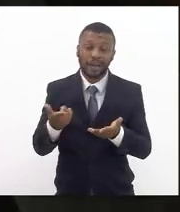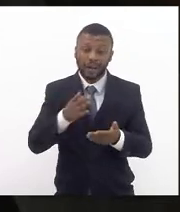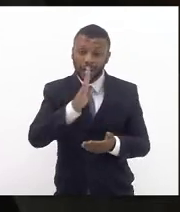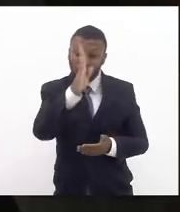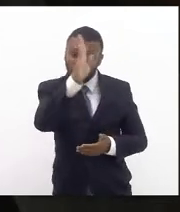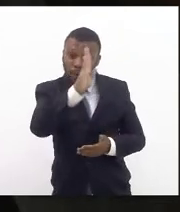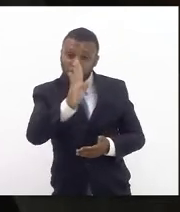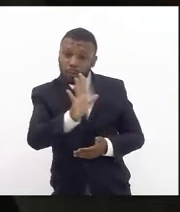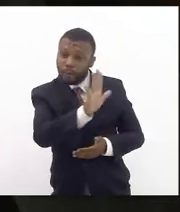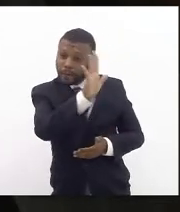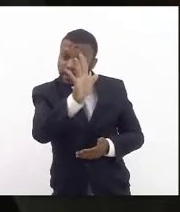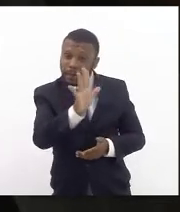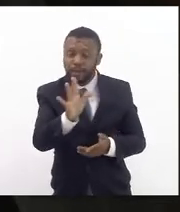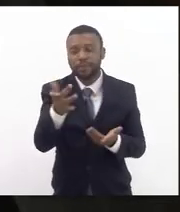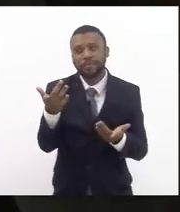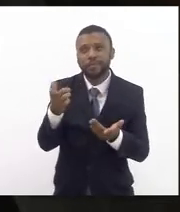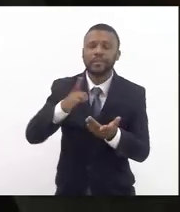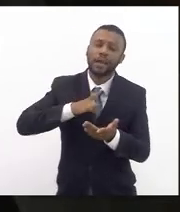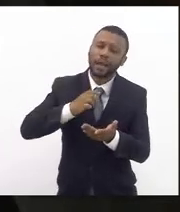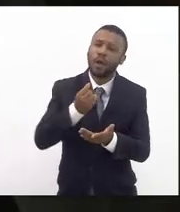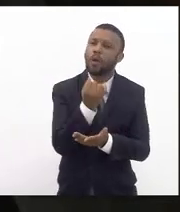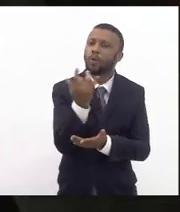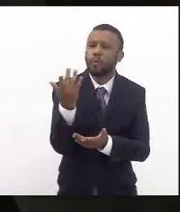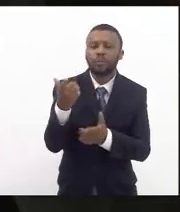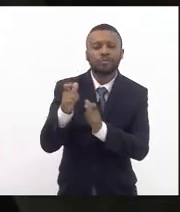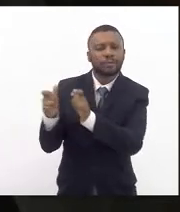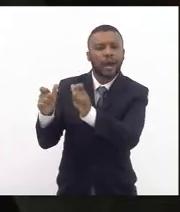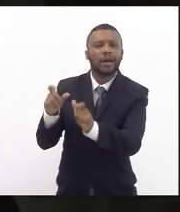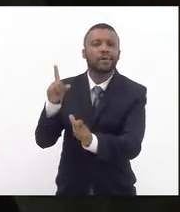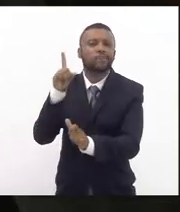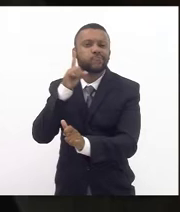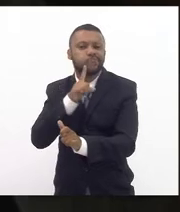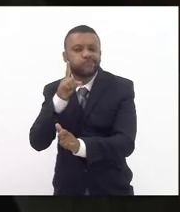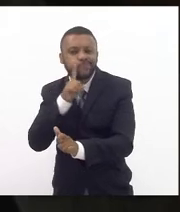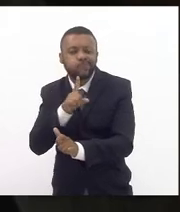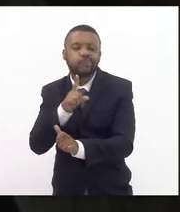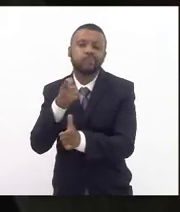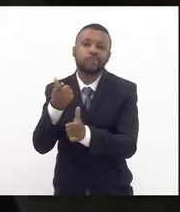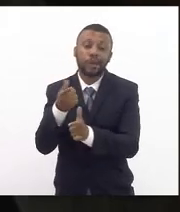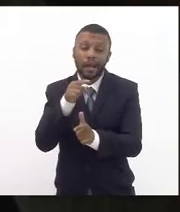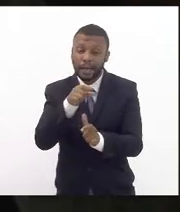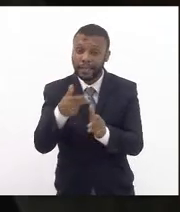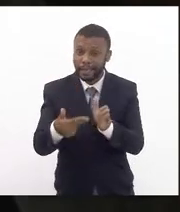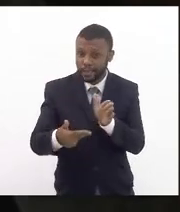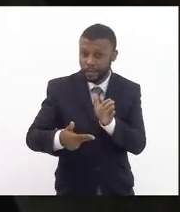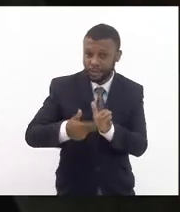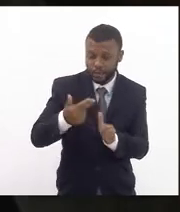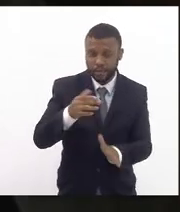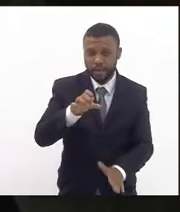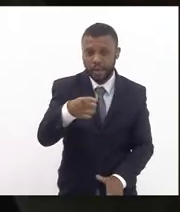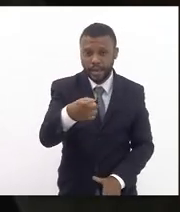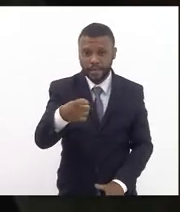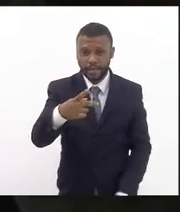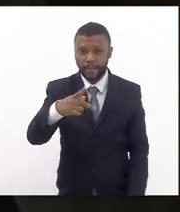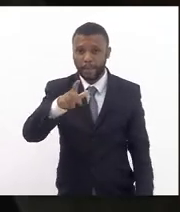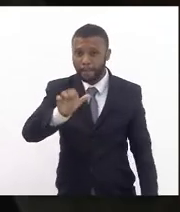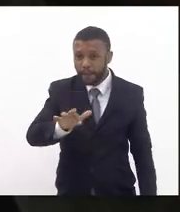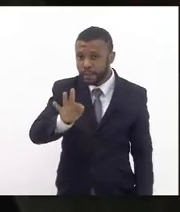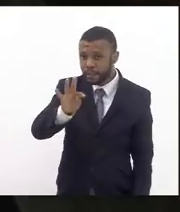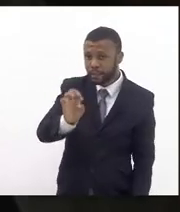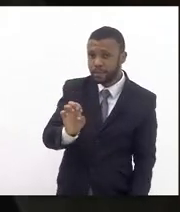e na Europa alguns países têm mudado, essa cirurgia, deputada Tia Ju, deputada Marta,